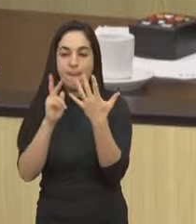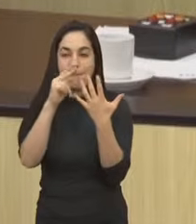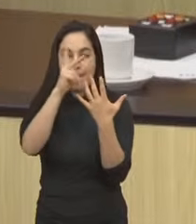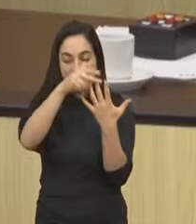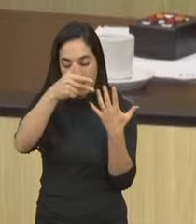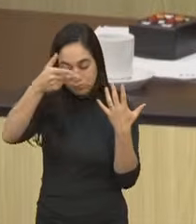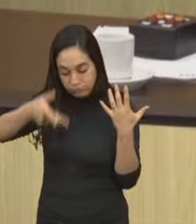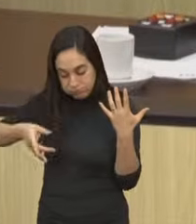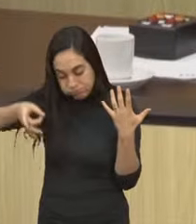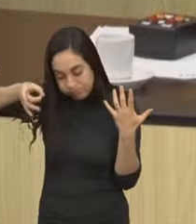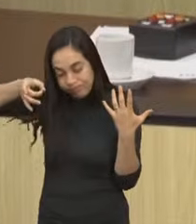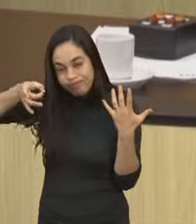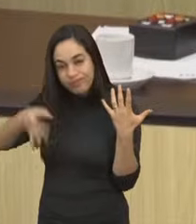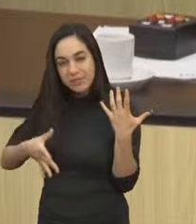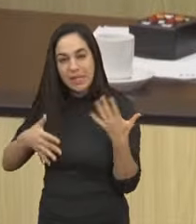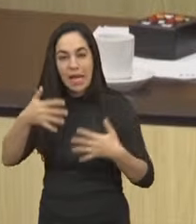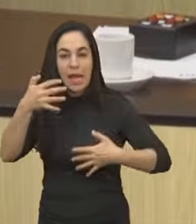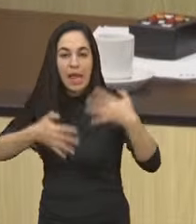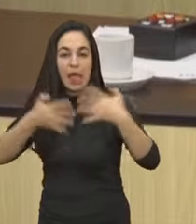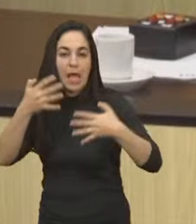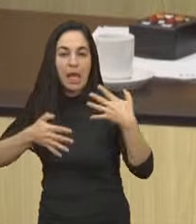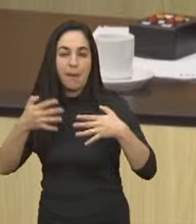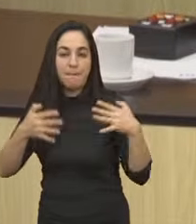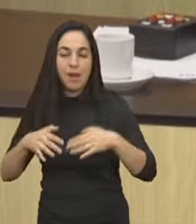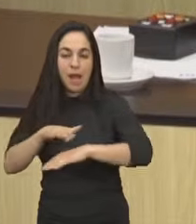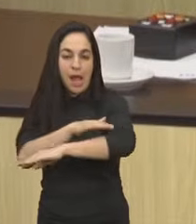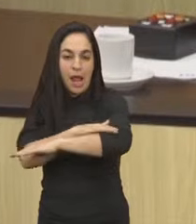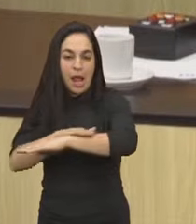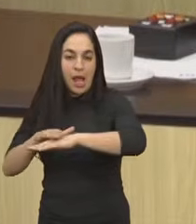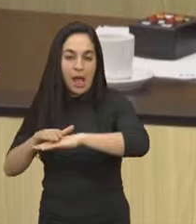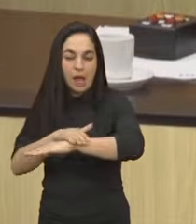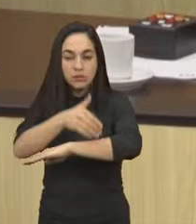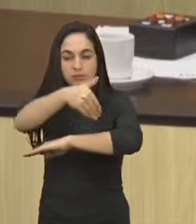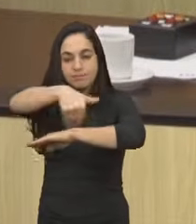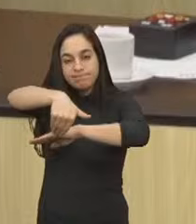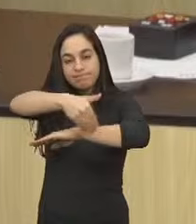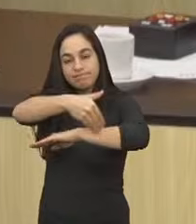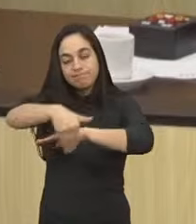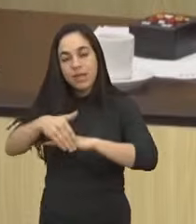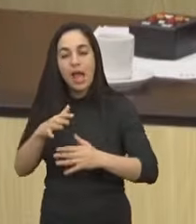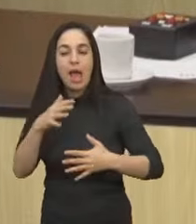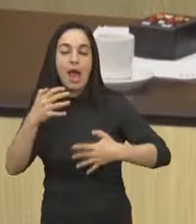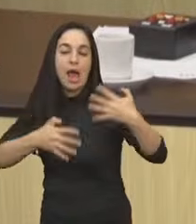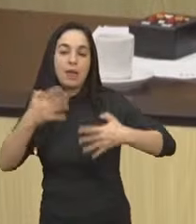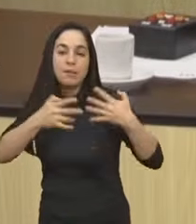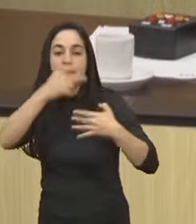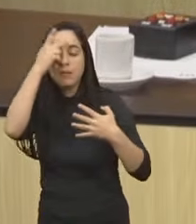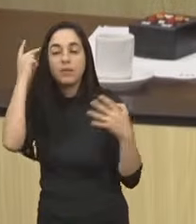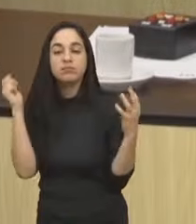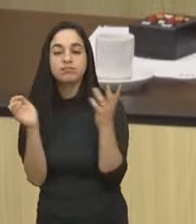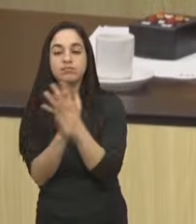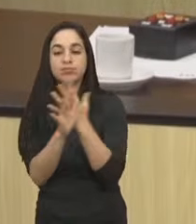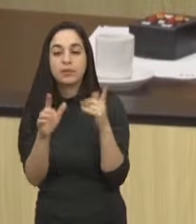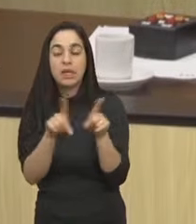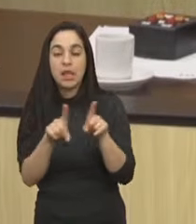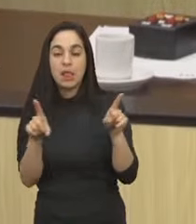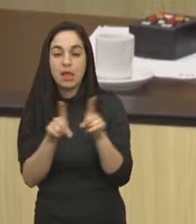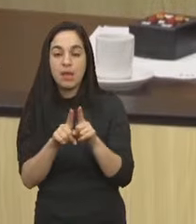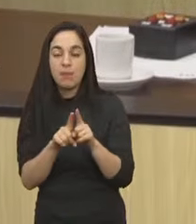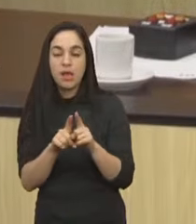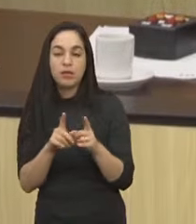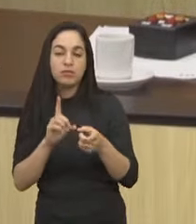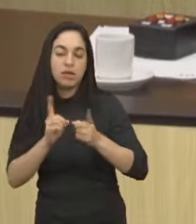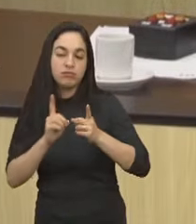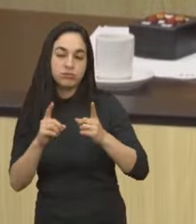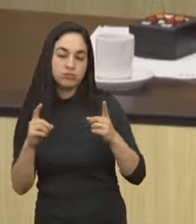recolhidos, obstruem calçadas, sarjetas e vias públicas, prejudicando a mobilidade de pedestres e veículos. Outro